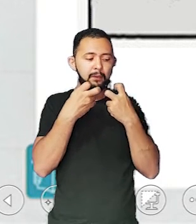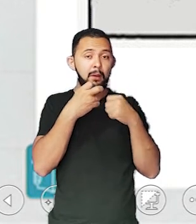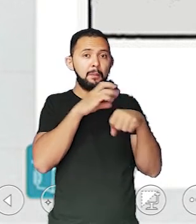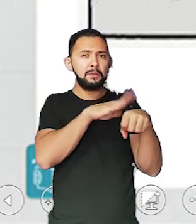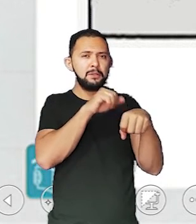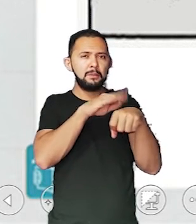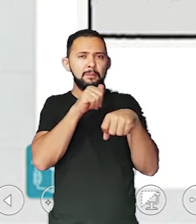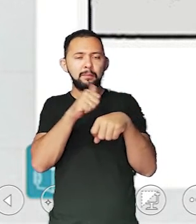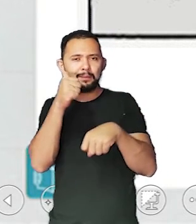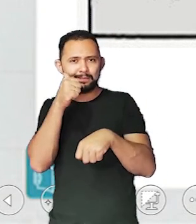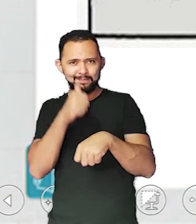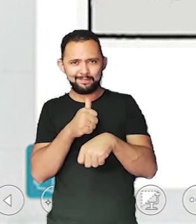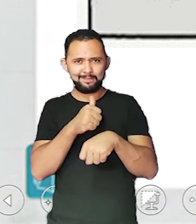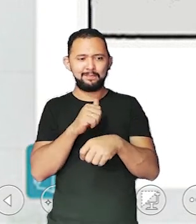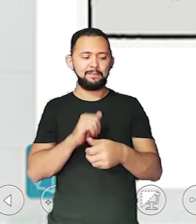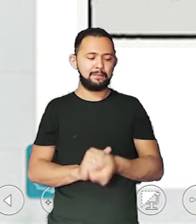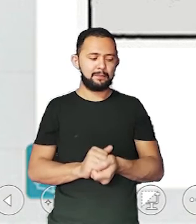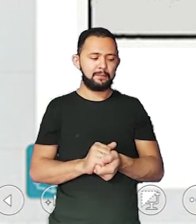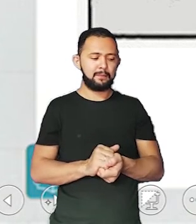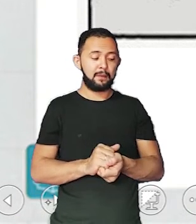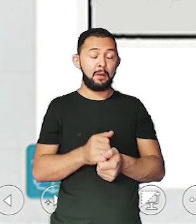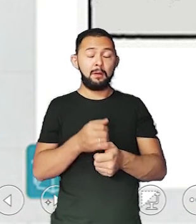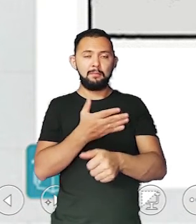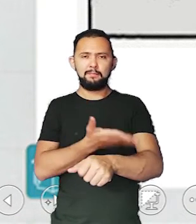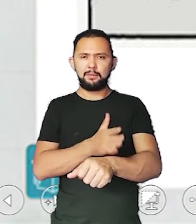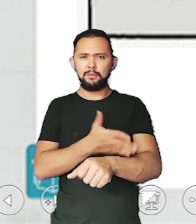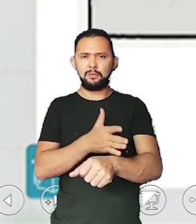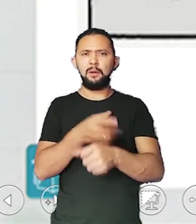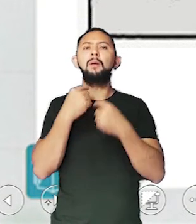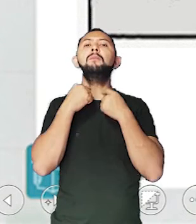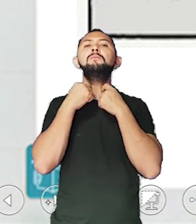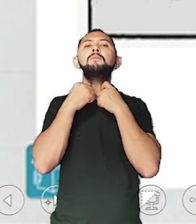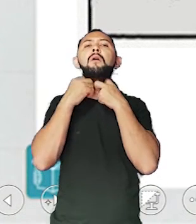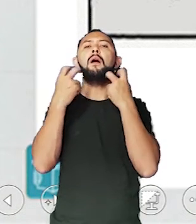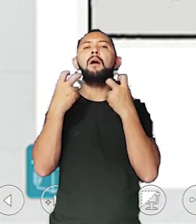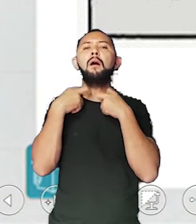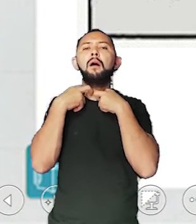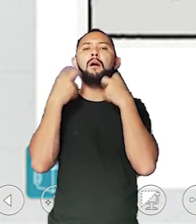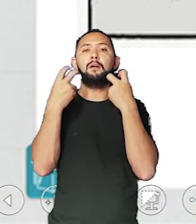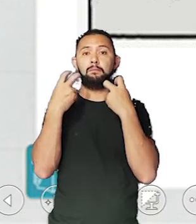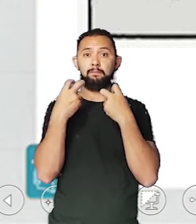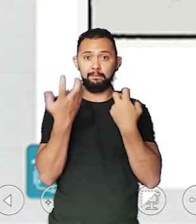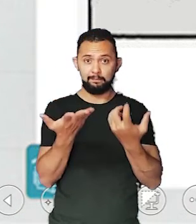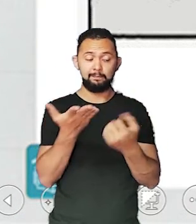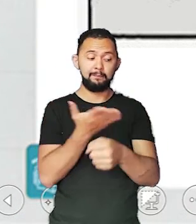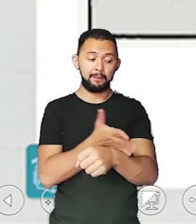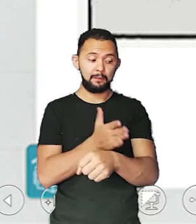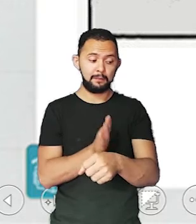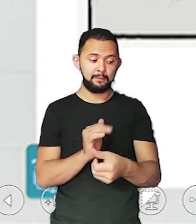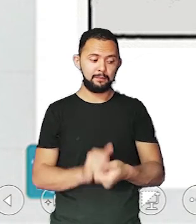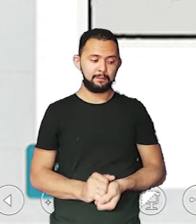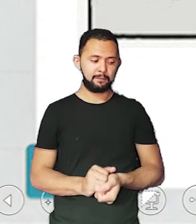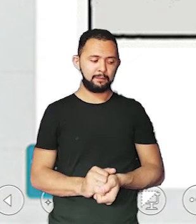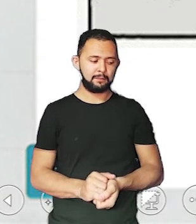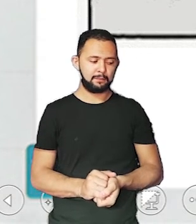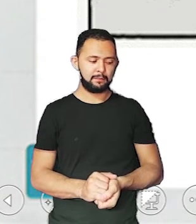ele treinou a goela para poder, né, coachar bem forte, ok? E chamar a atenção aí, né, das fêmeas.